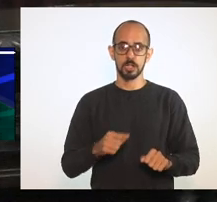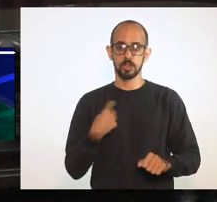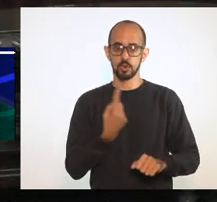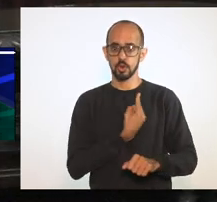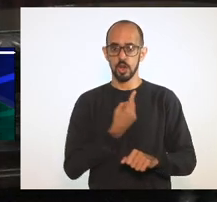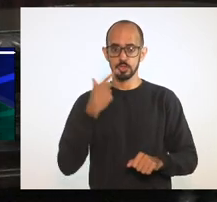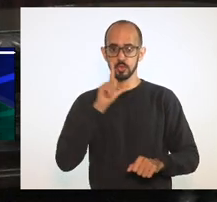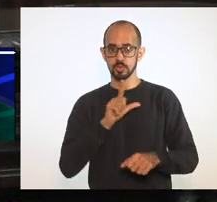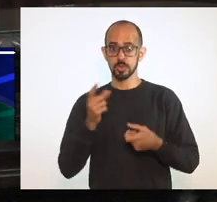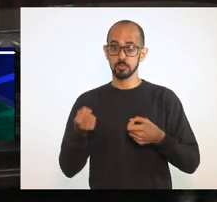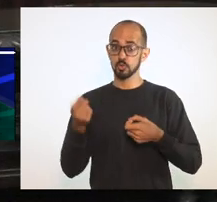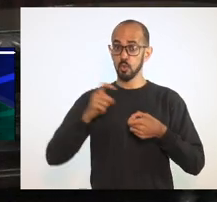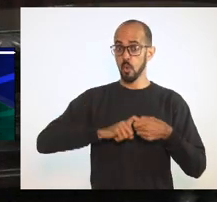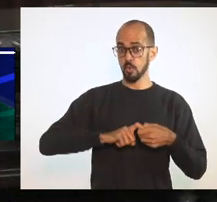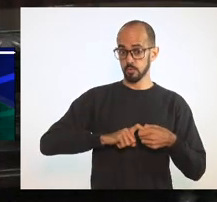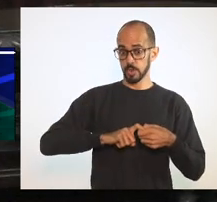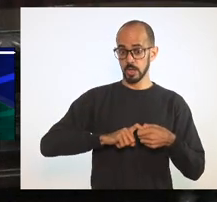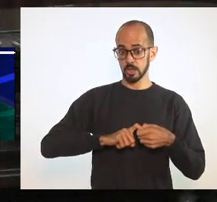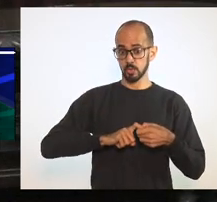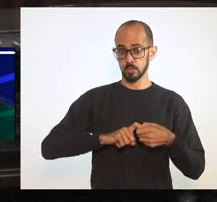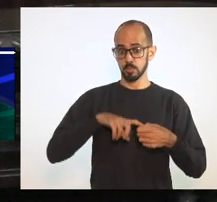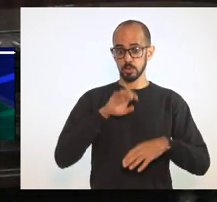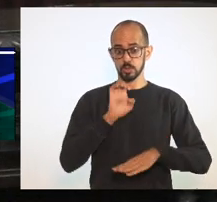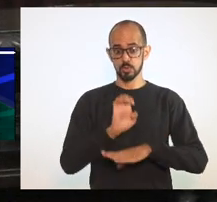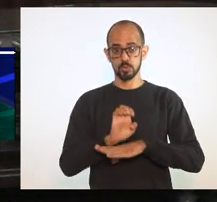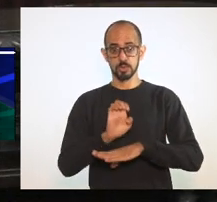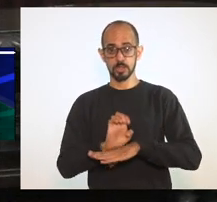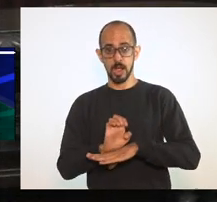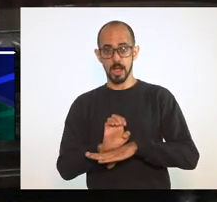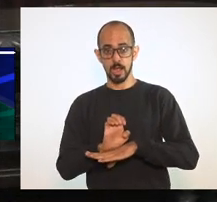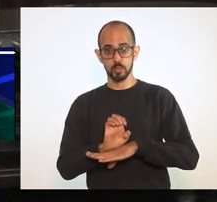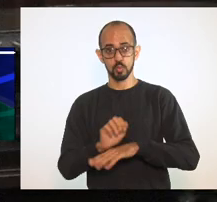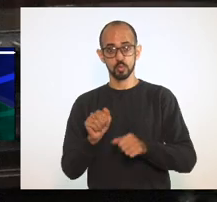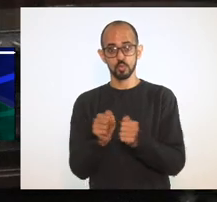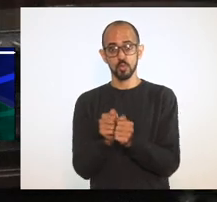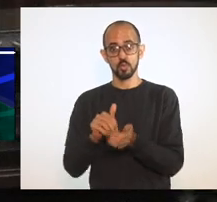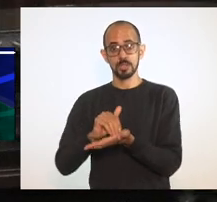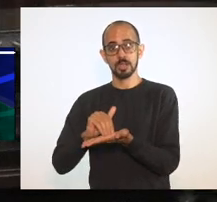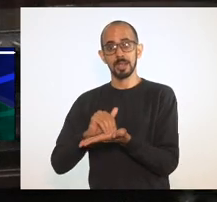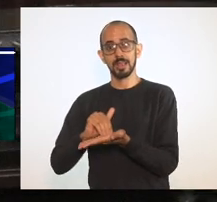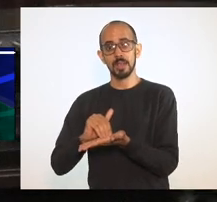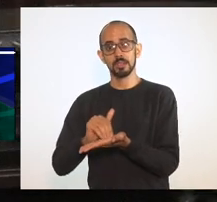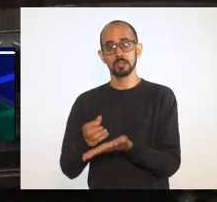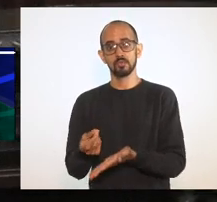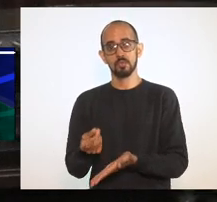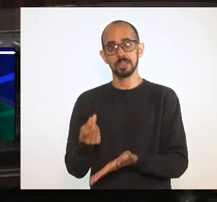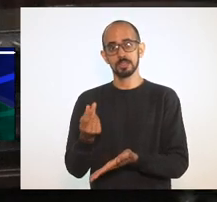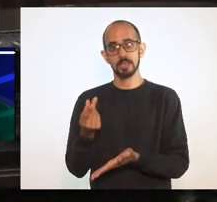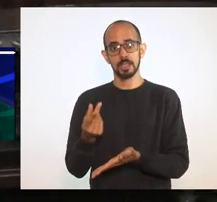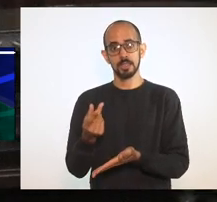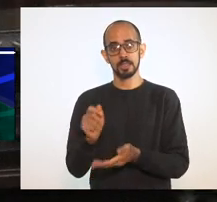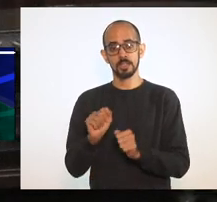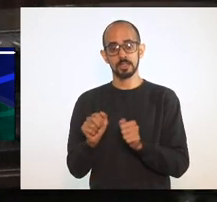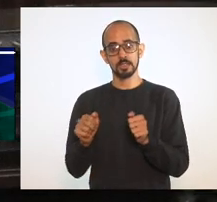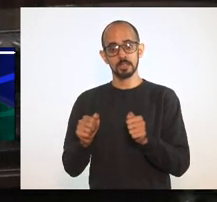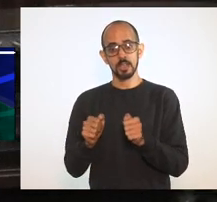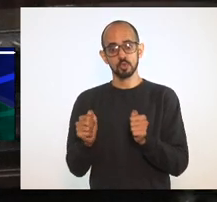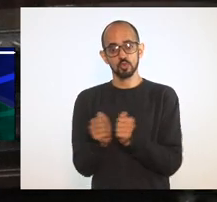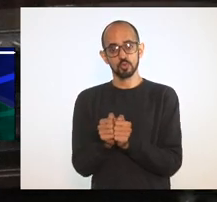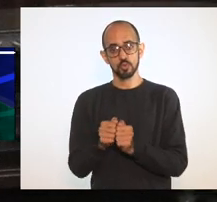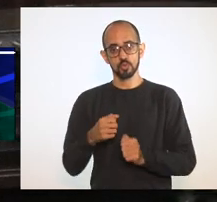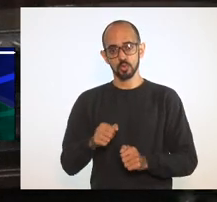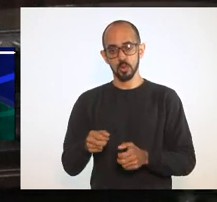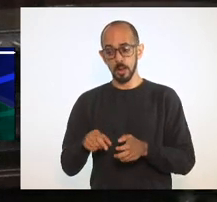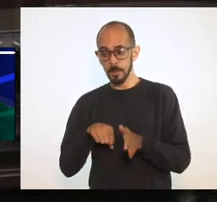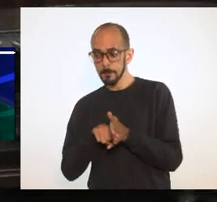um convênio para que o Estado, a Secretaria de Fazenda, pudesse fiscalizar a participação especial e, até o momento, nós